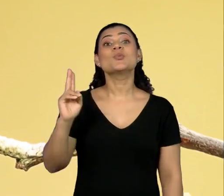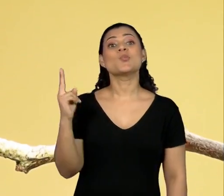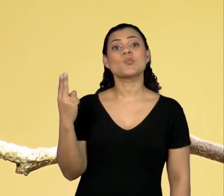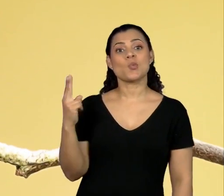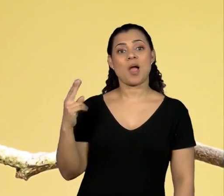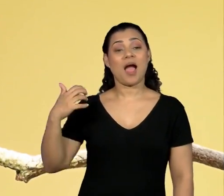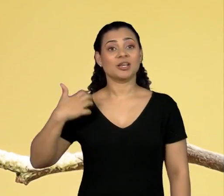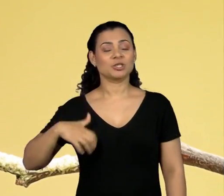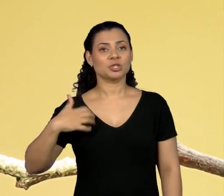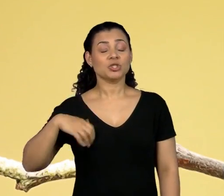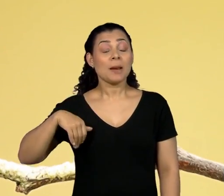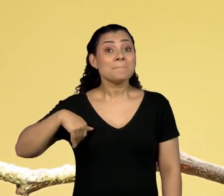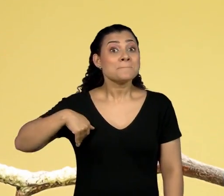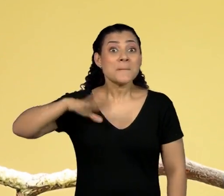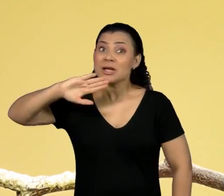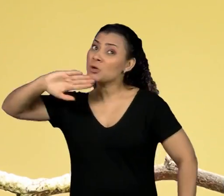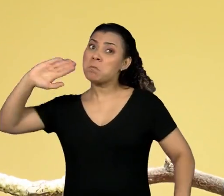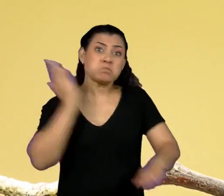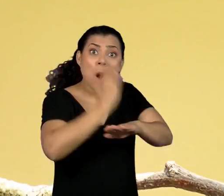ainda mais agudo.